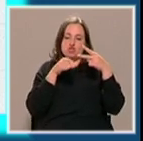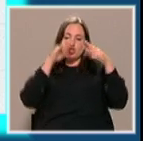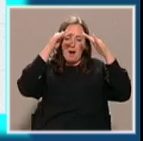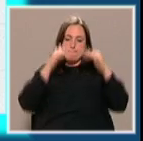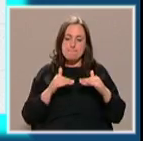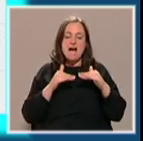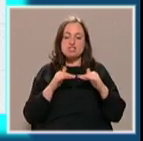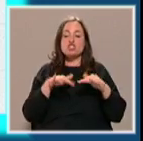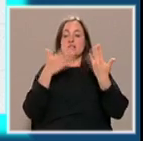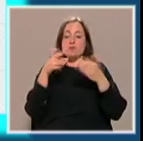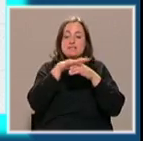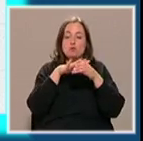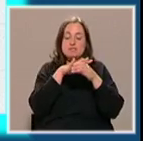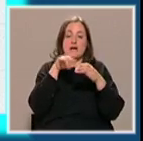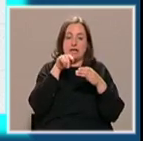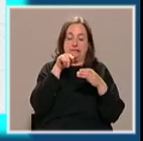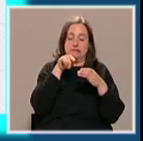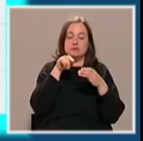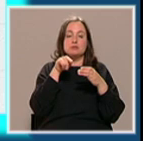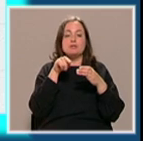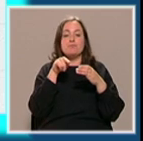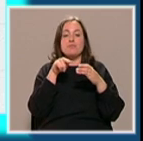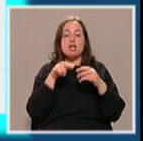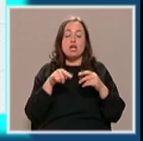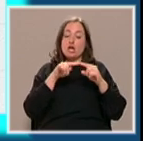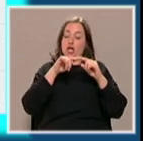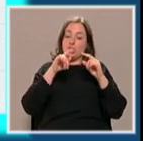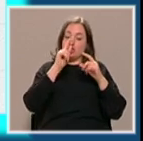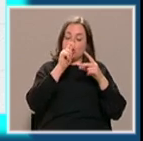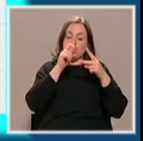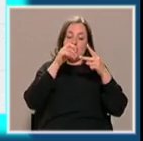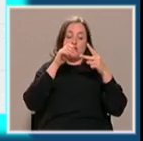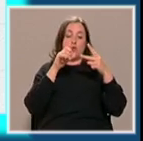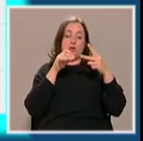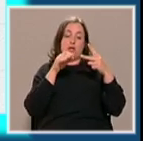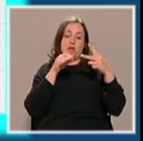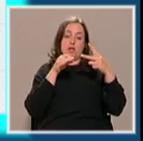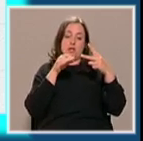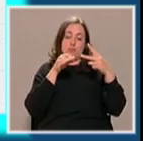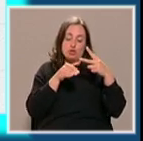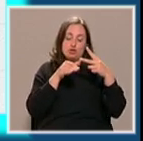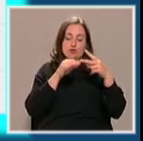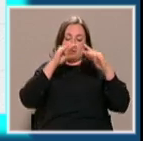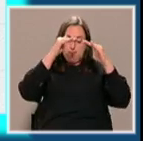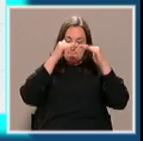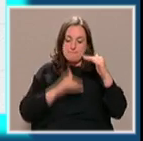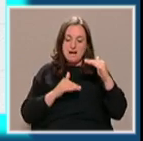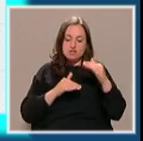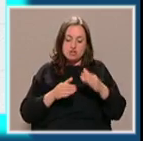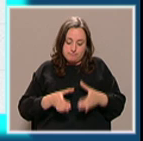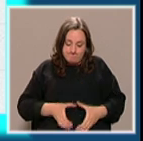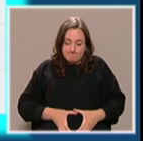progesterona. Nesta situação, esta redução de estrogénios e progesterona vai inibir o desenvolvimento do